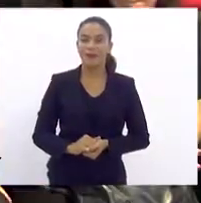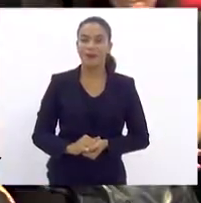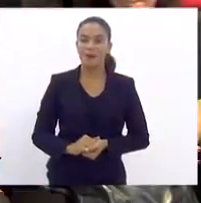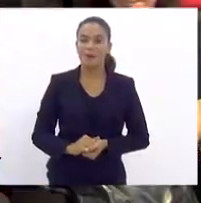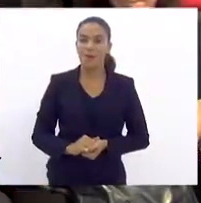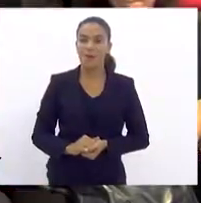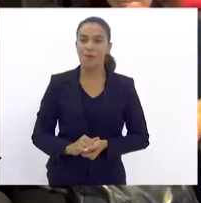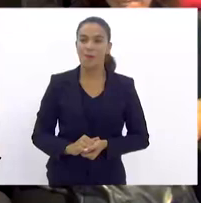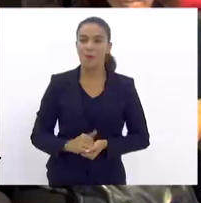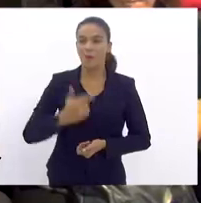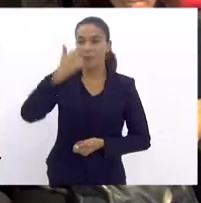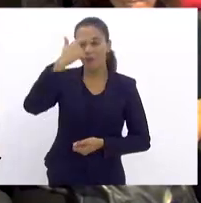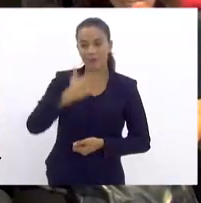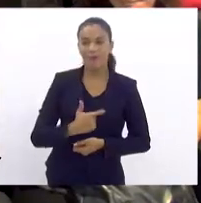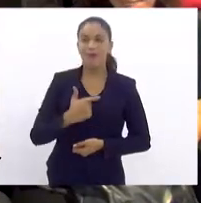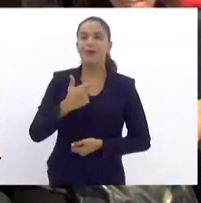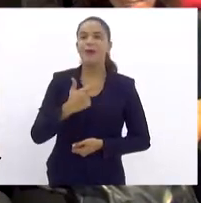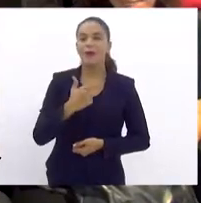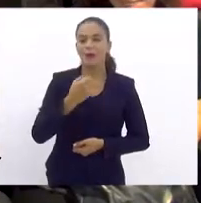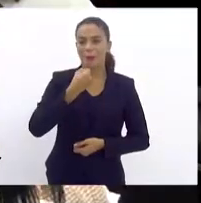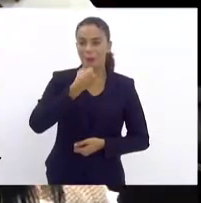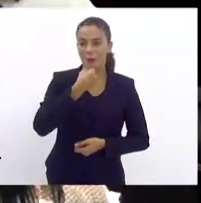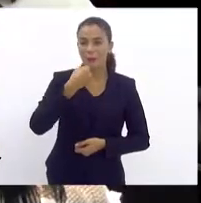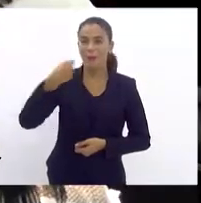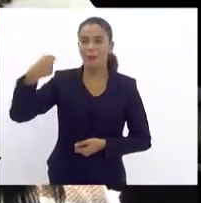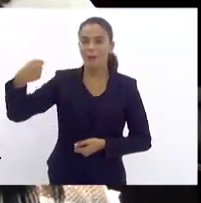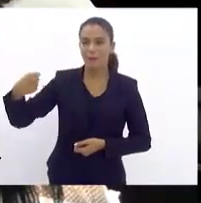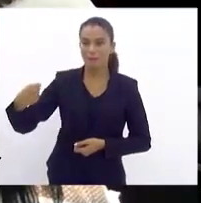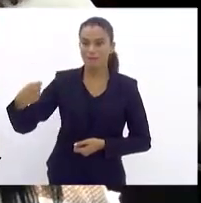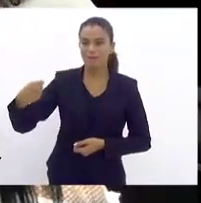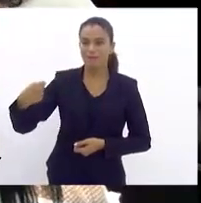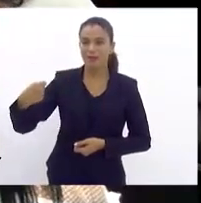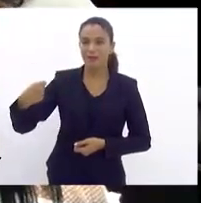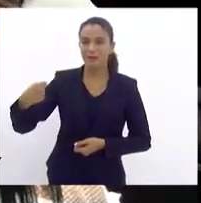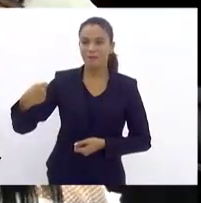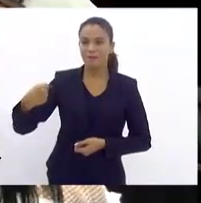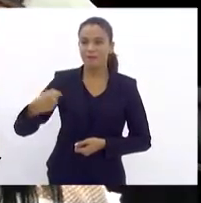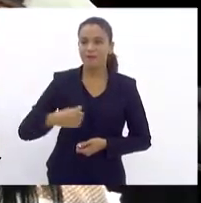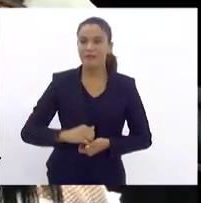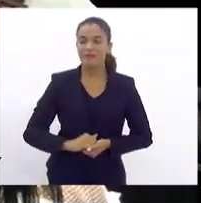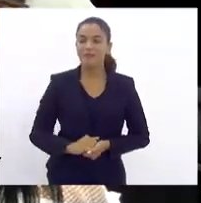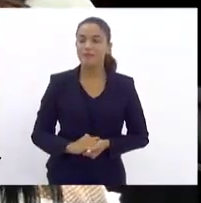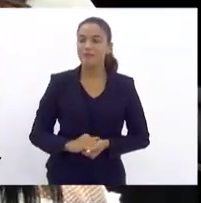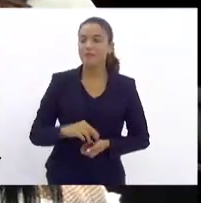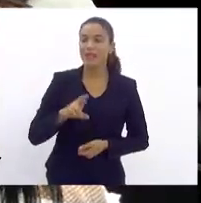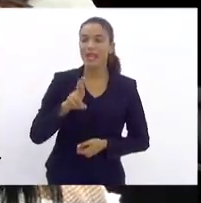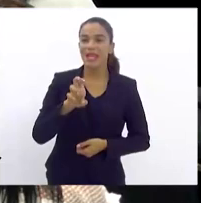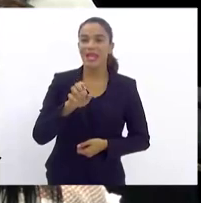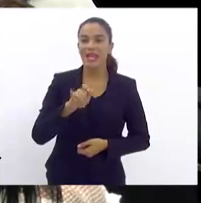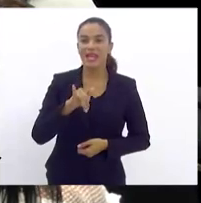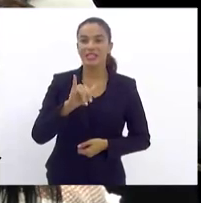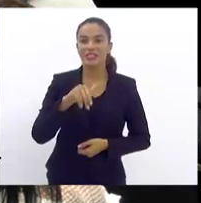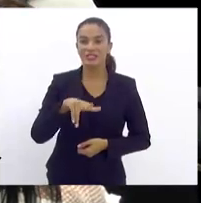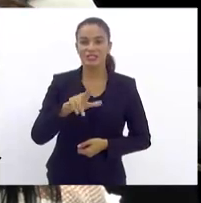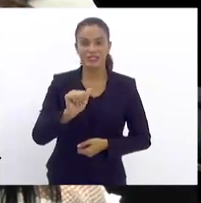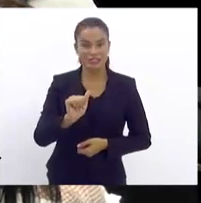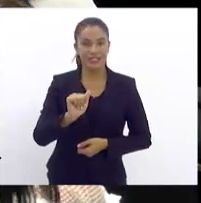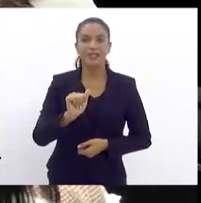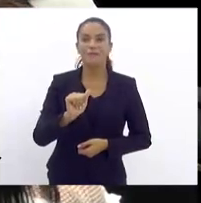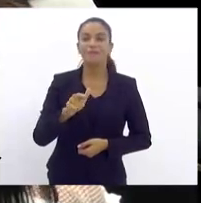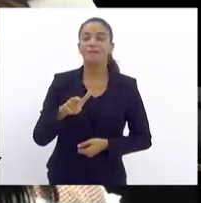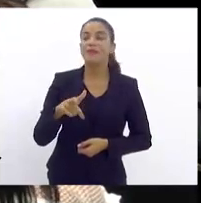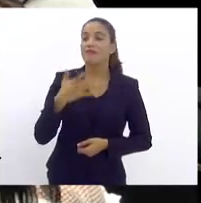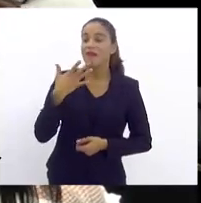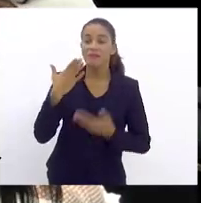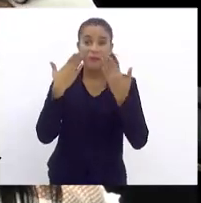eu eu queria passar a palavra agora a desembargadora Regina Lúcia Passos porque o nosso secretário Guilherme vai